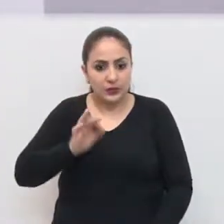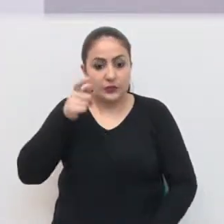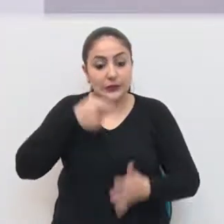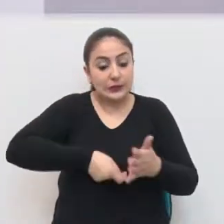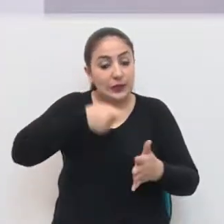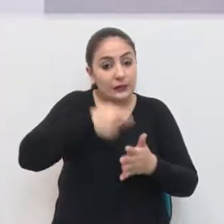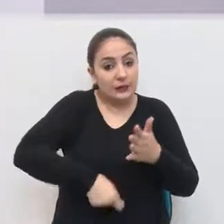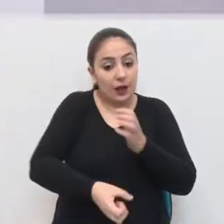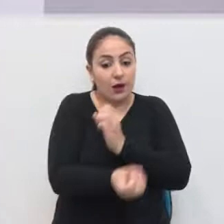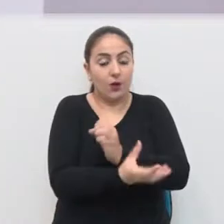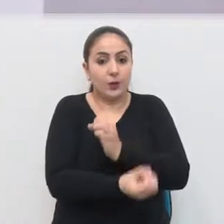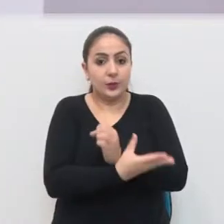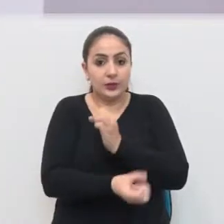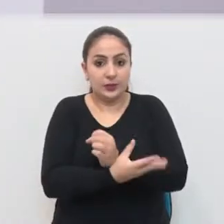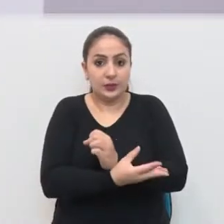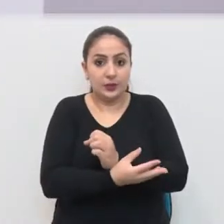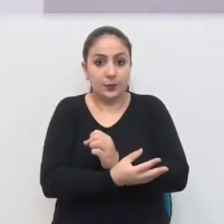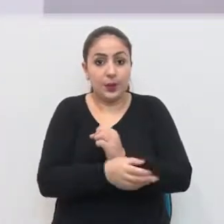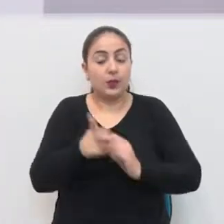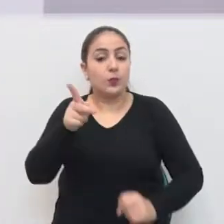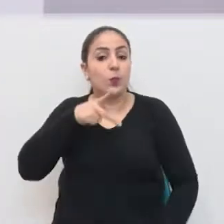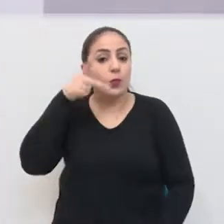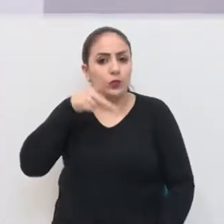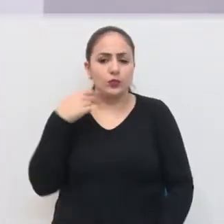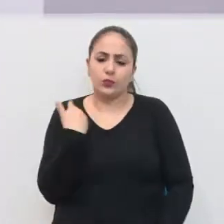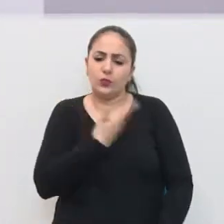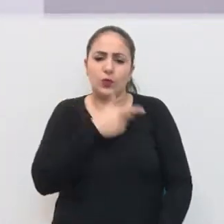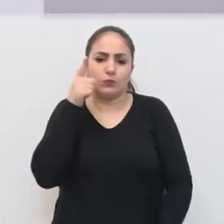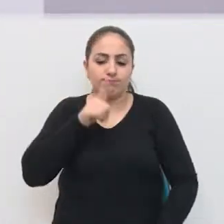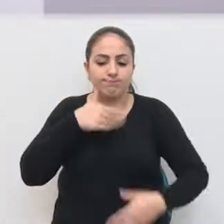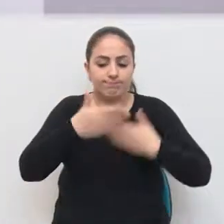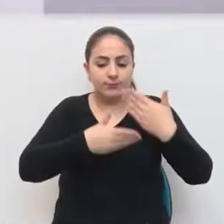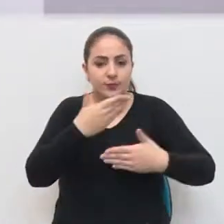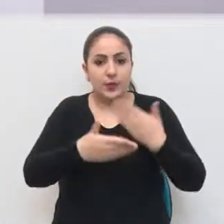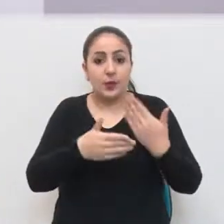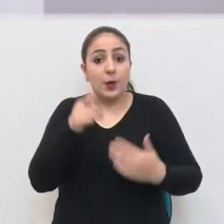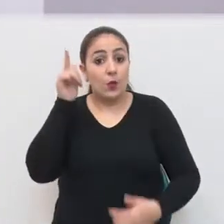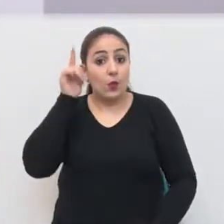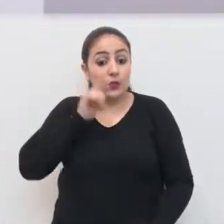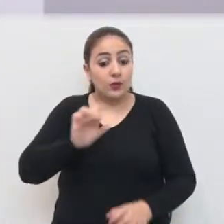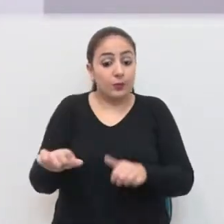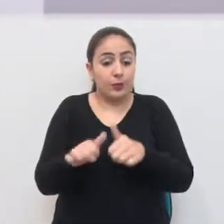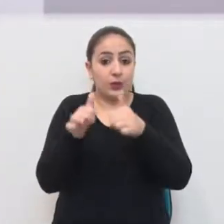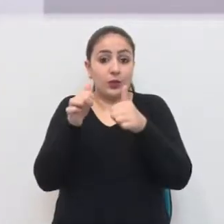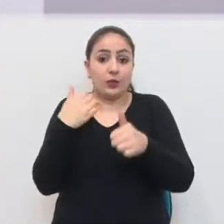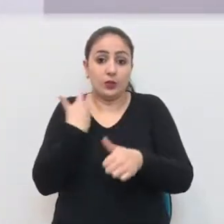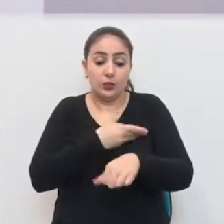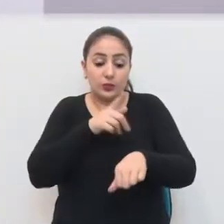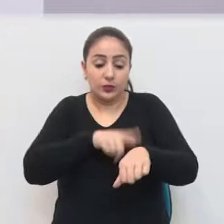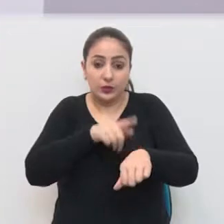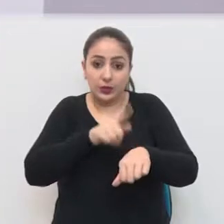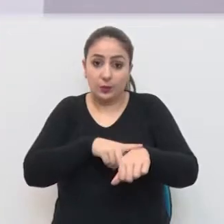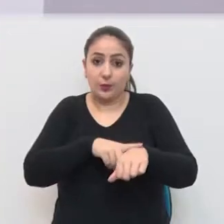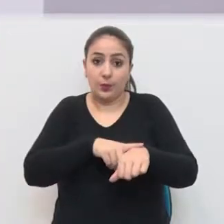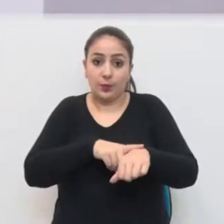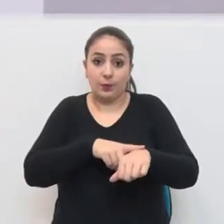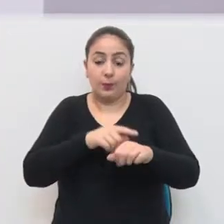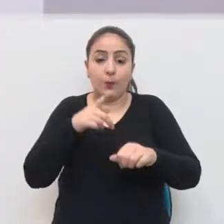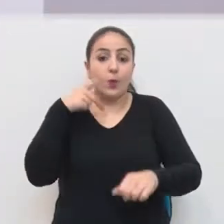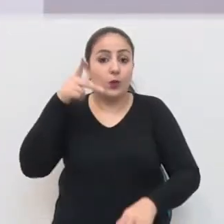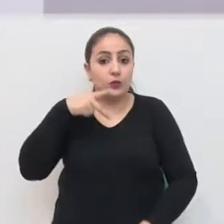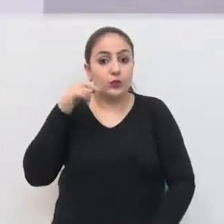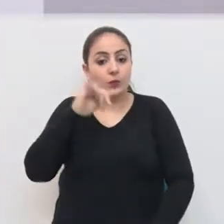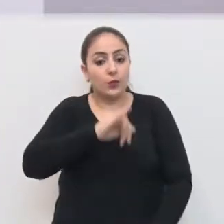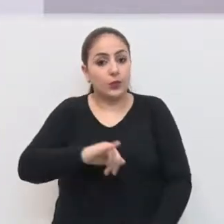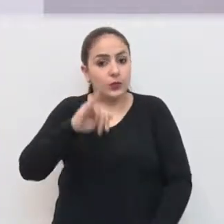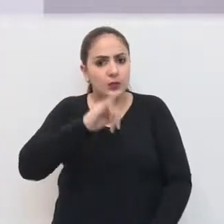probabilidades de tentações de corrupção por parte dos agentes políticos, nós daremos um grande passo para pelo menos melhorar o nosso sistema político. Até porque, seria